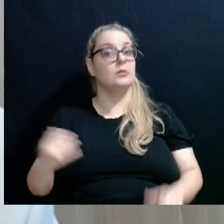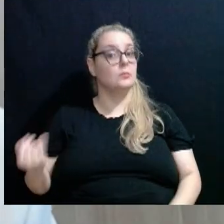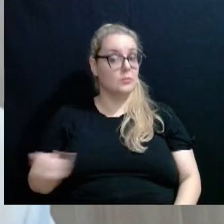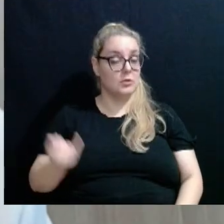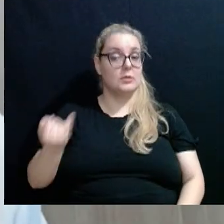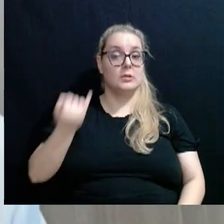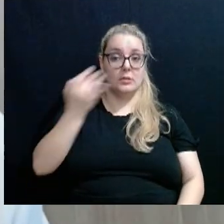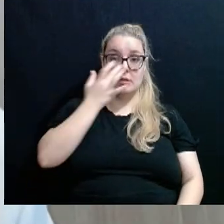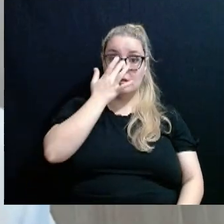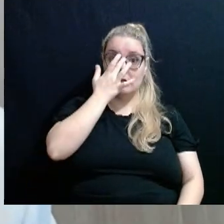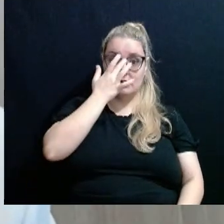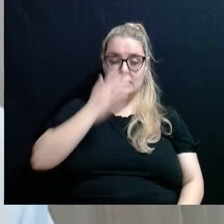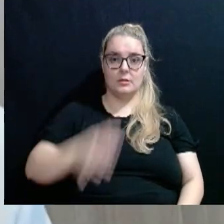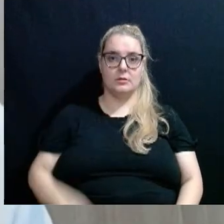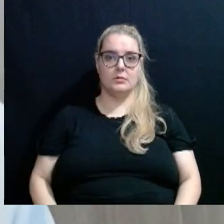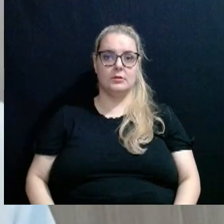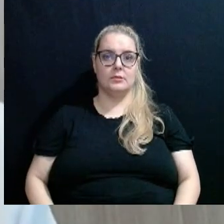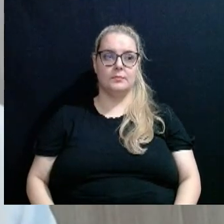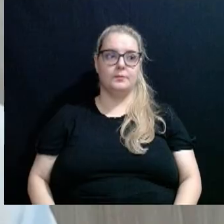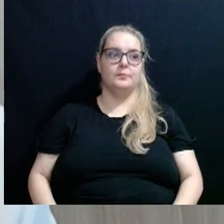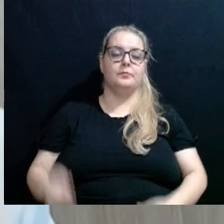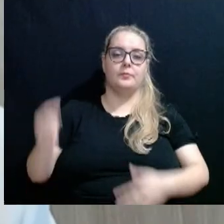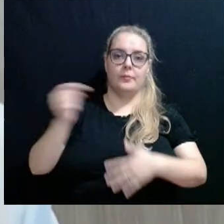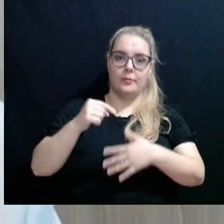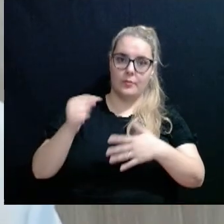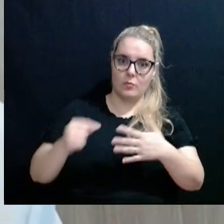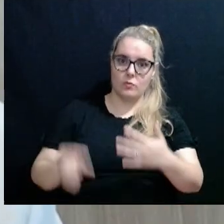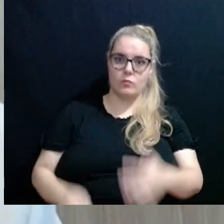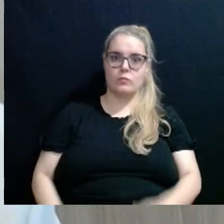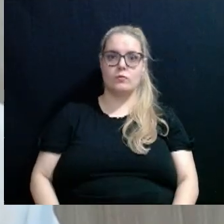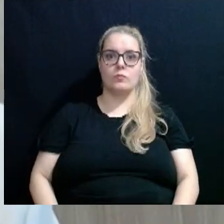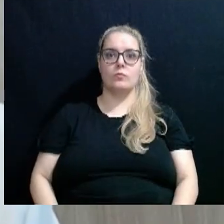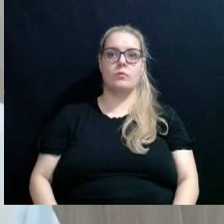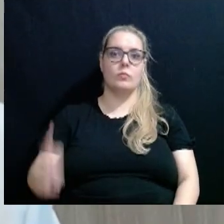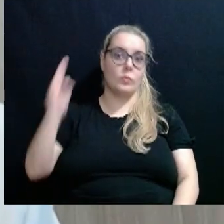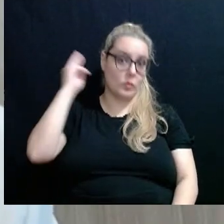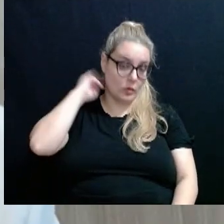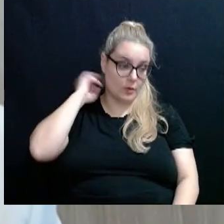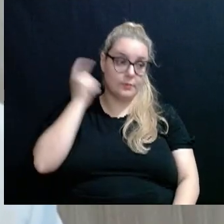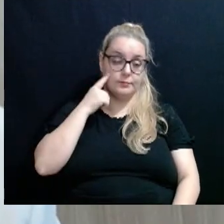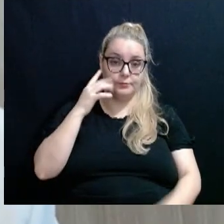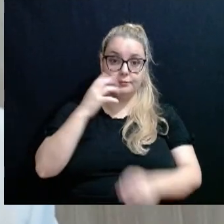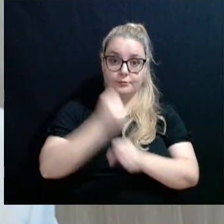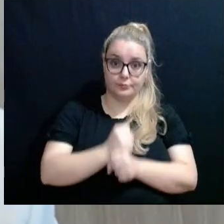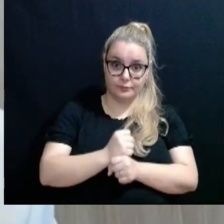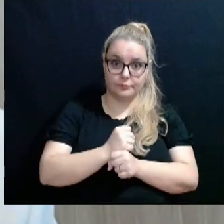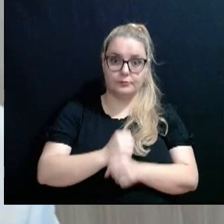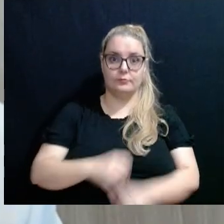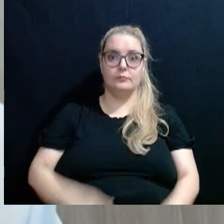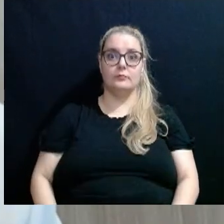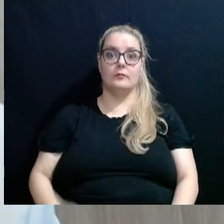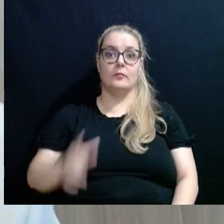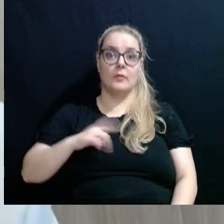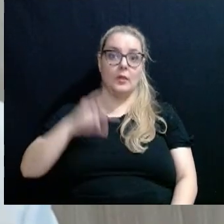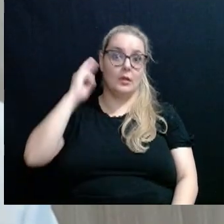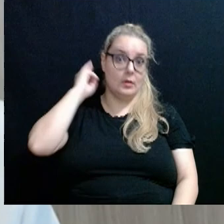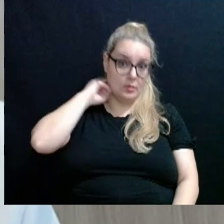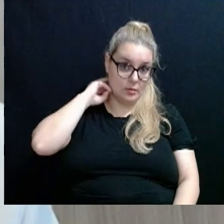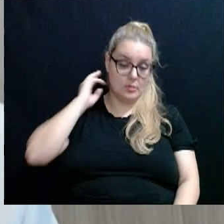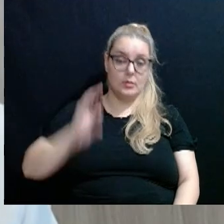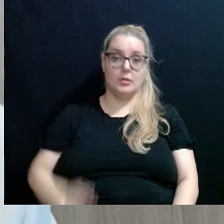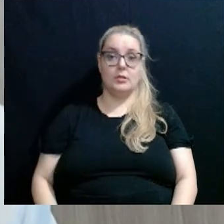diferença muito significativa, né, entrando na questão das meningites de uma maneira geral, a gente